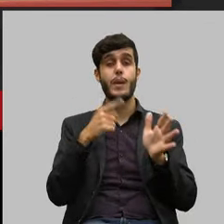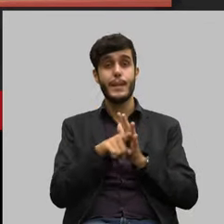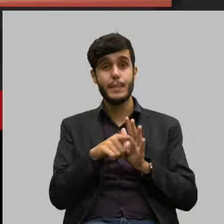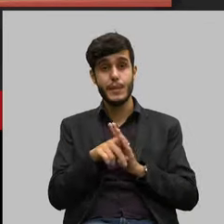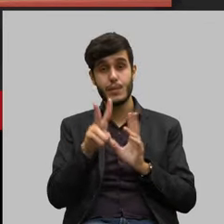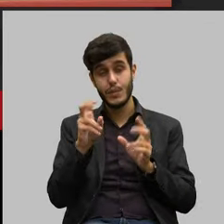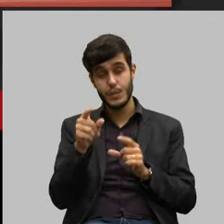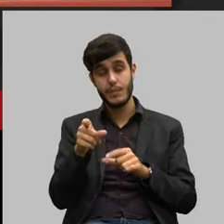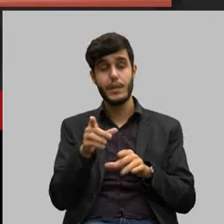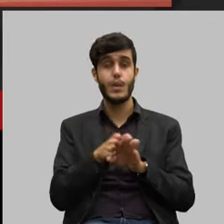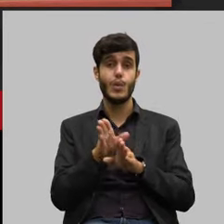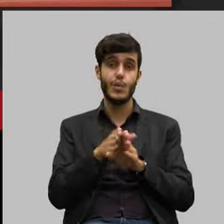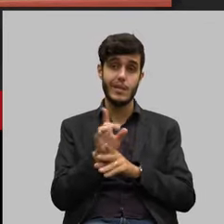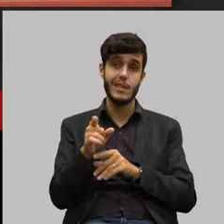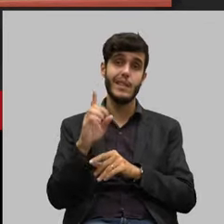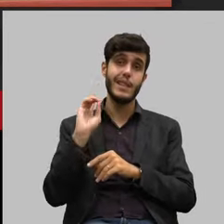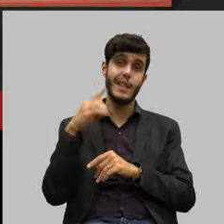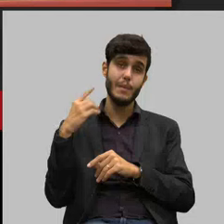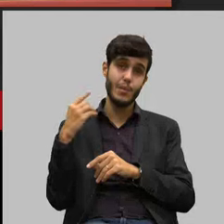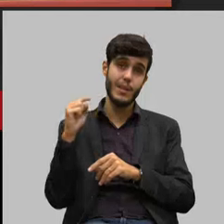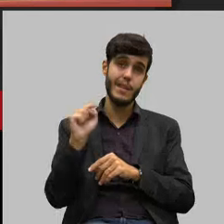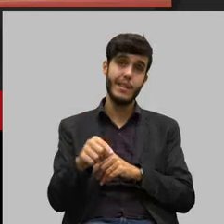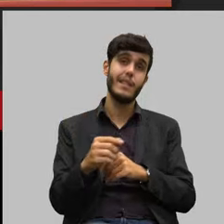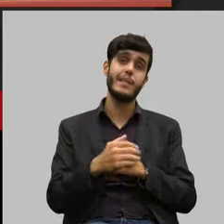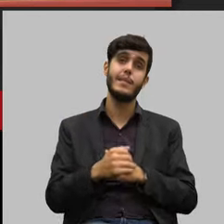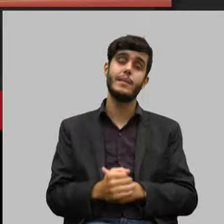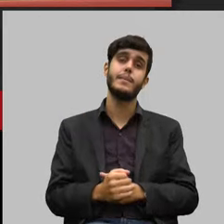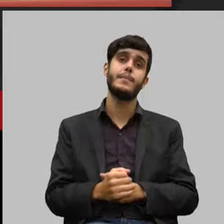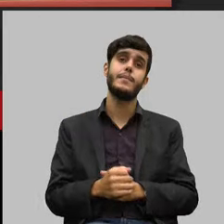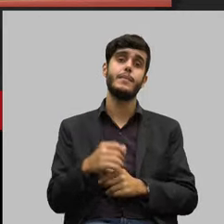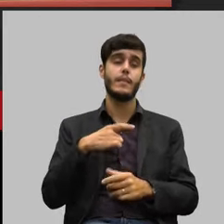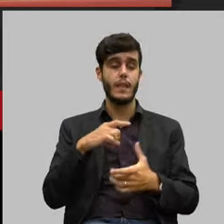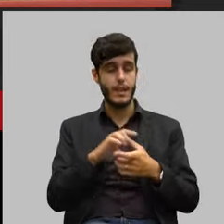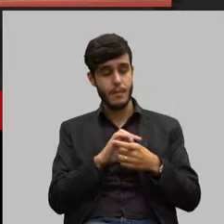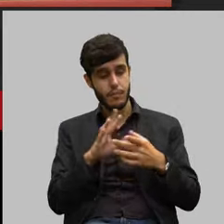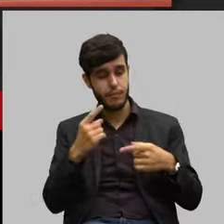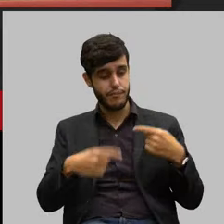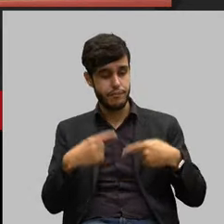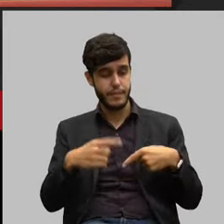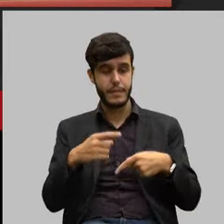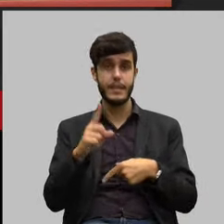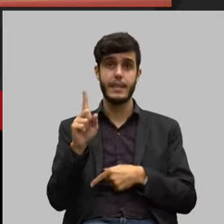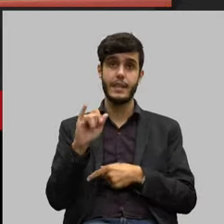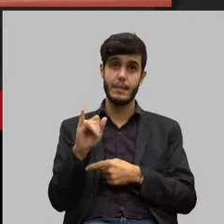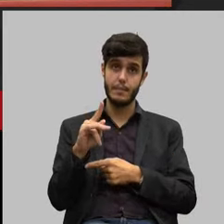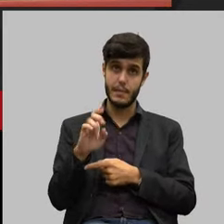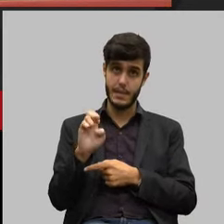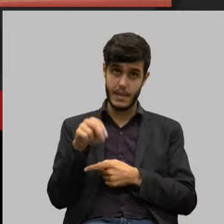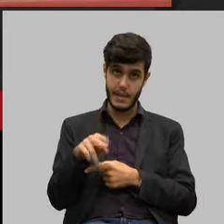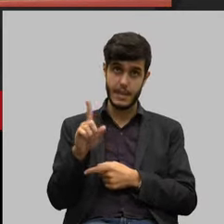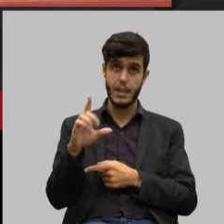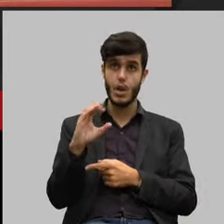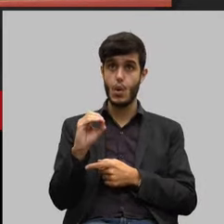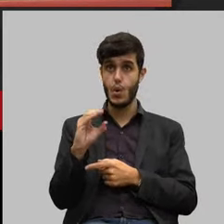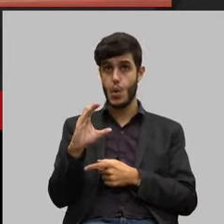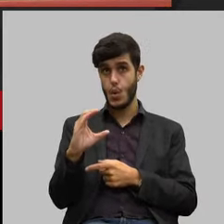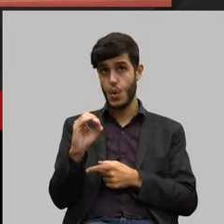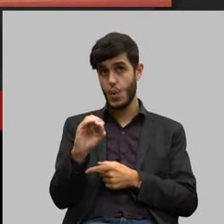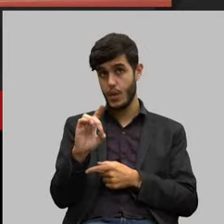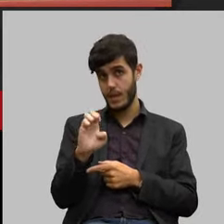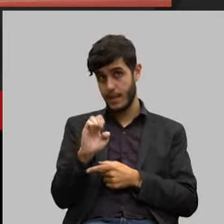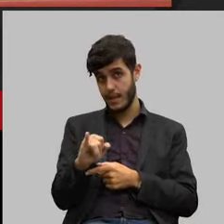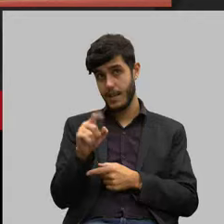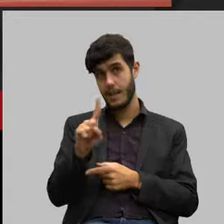eh deputada o o único conselho que é deliberativo no ipseng é o codei e ele a gente não alterou essa